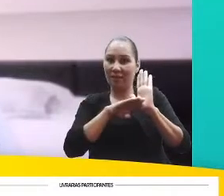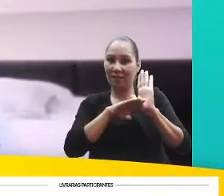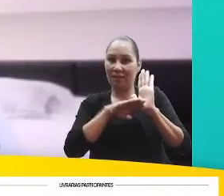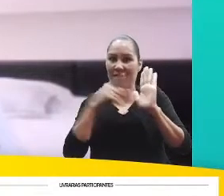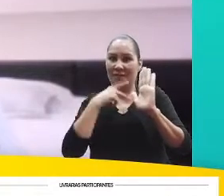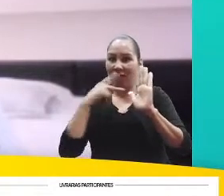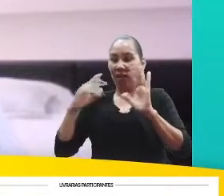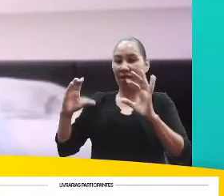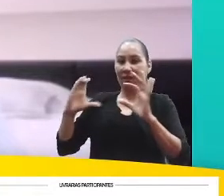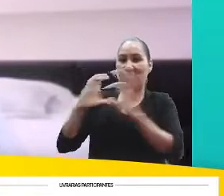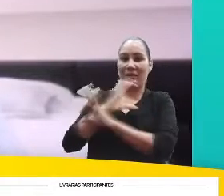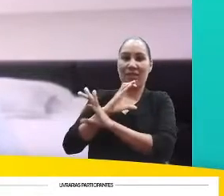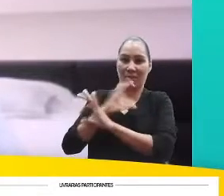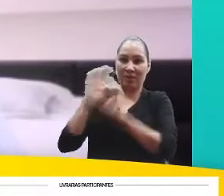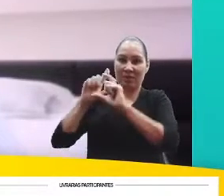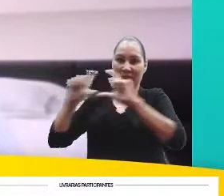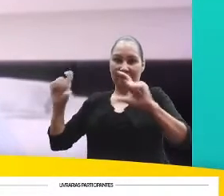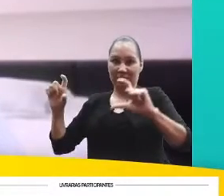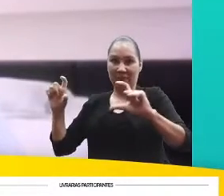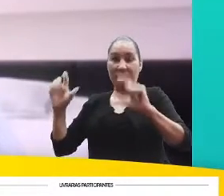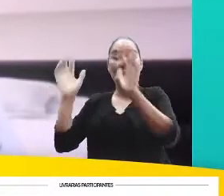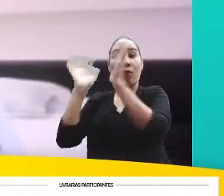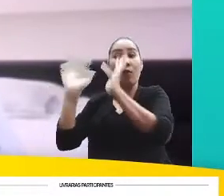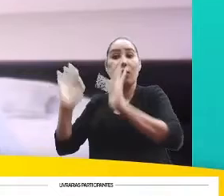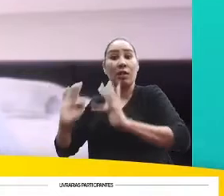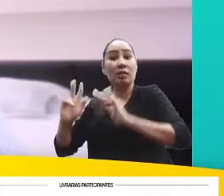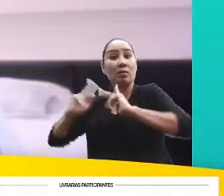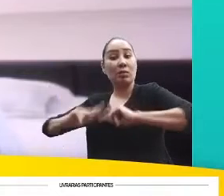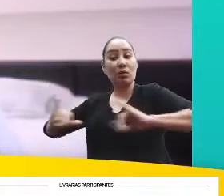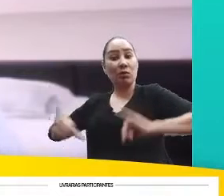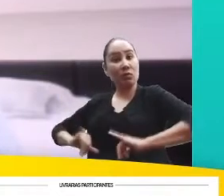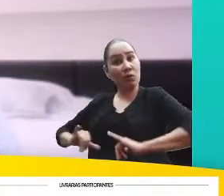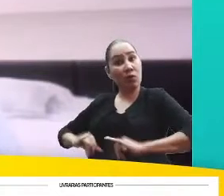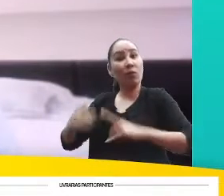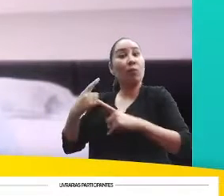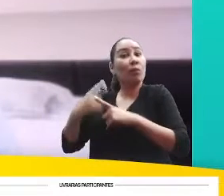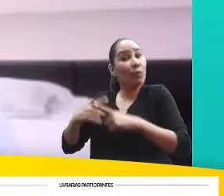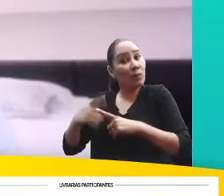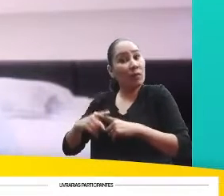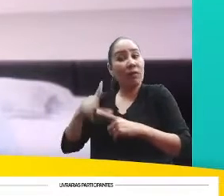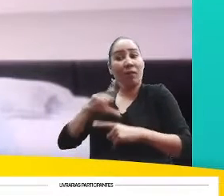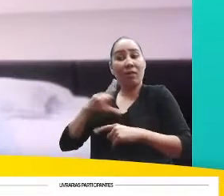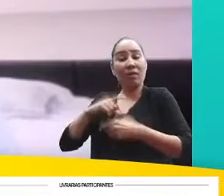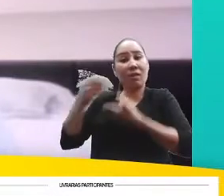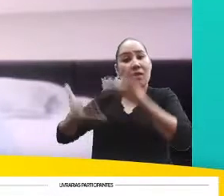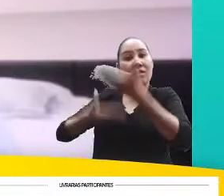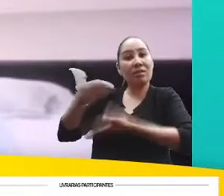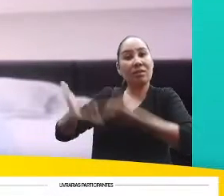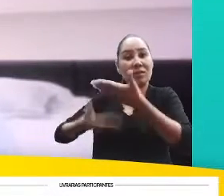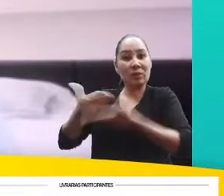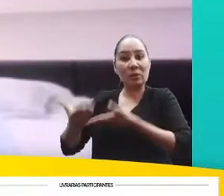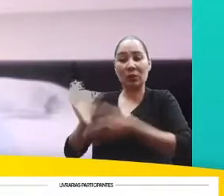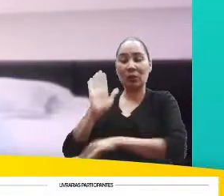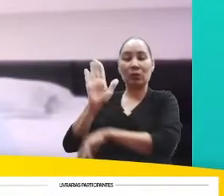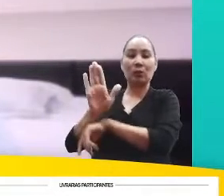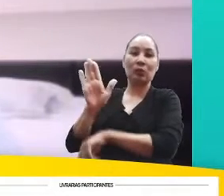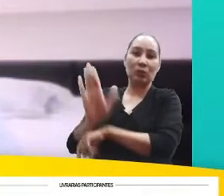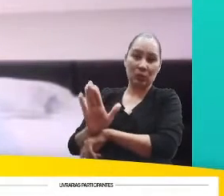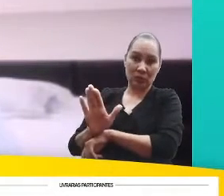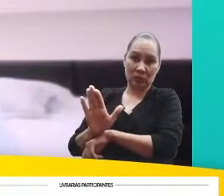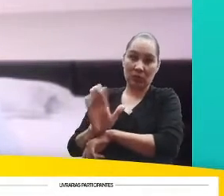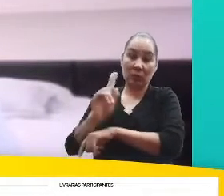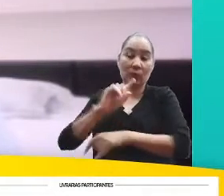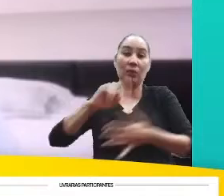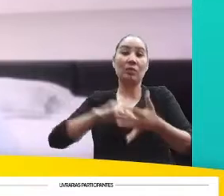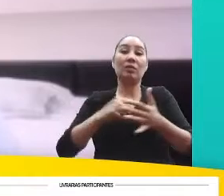vejam, são felizes os aflitos porque receberão consolo. Não está dizendo que a gente, para ser feliz,